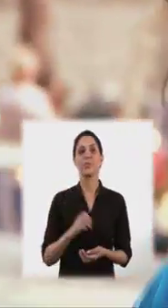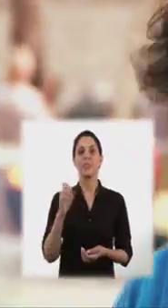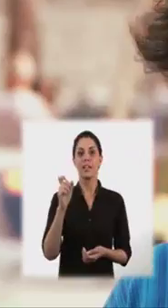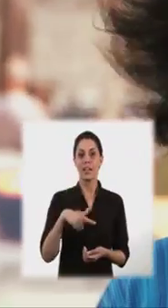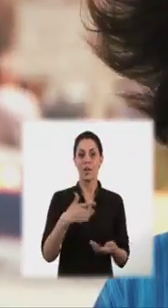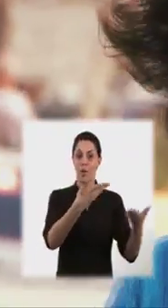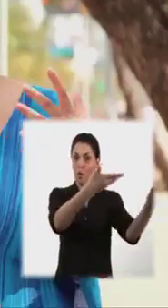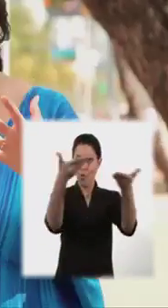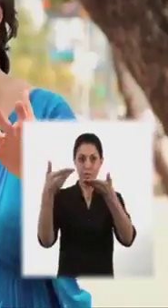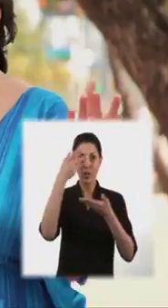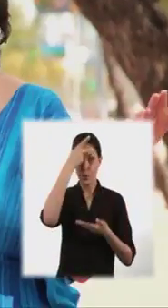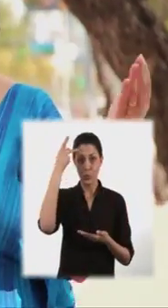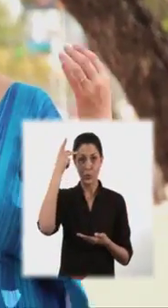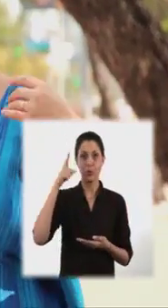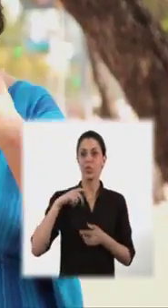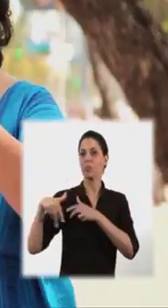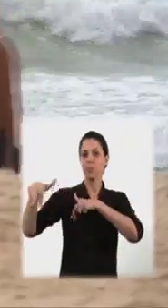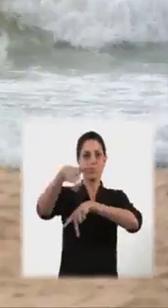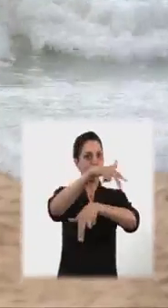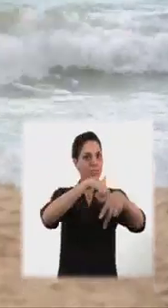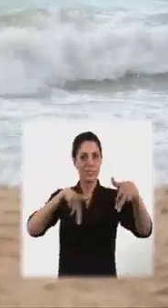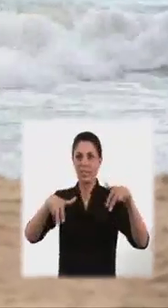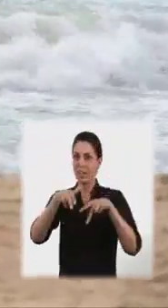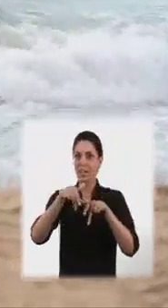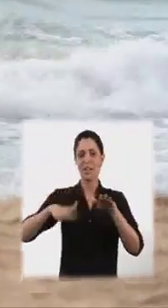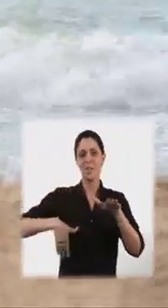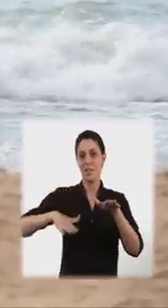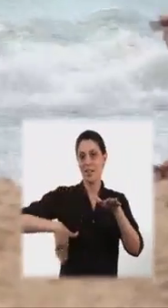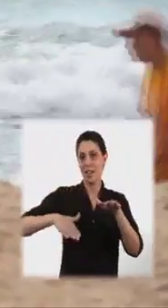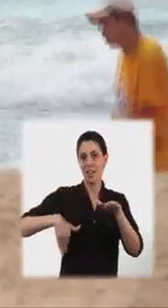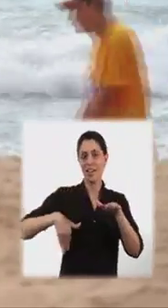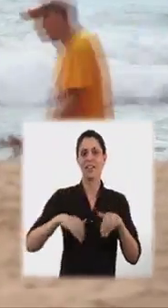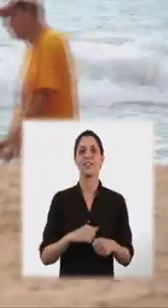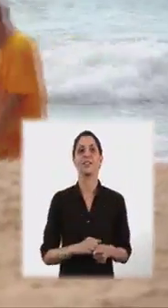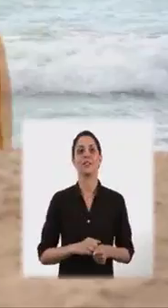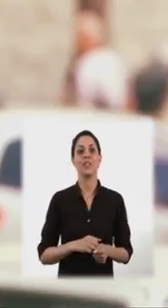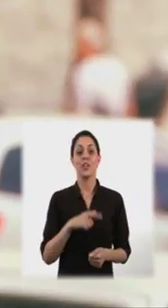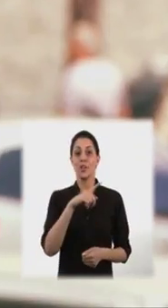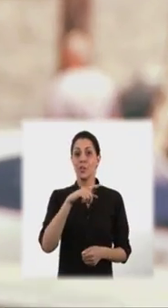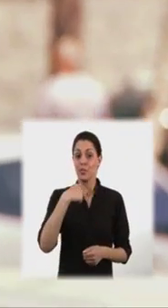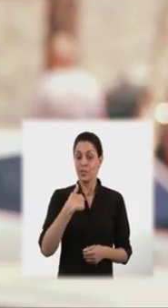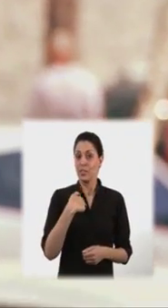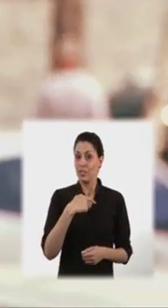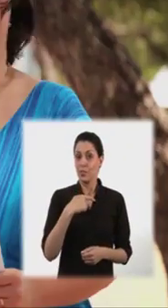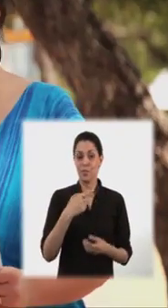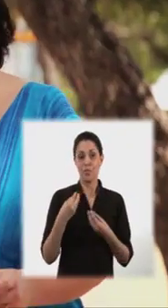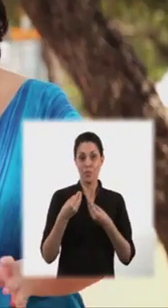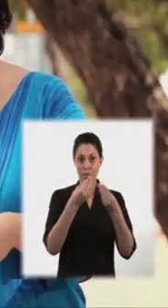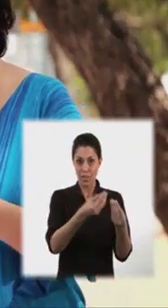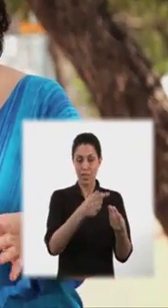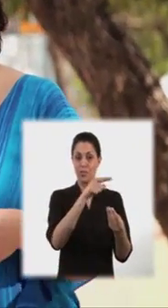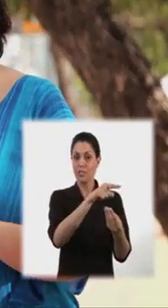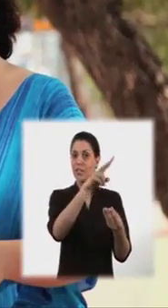convidar as pessoas que estão aqui, os banhistas, as pessoas que estão passando aqui pela praia. Vocês irão ler essa crônica e depois que